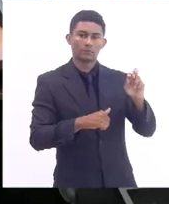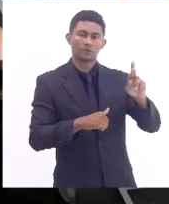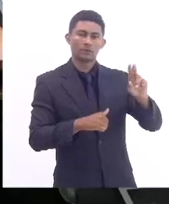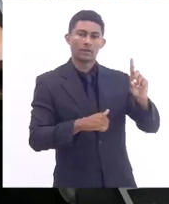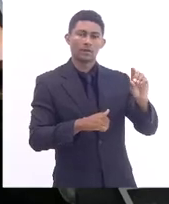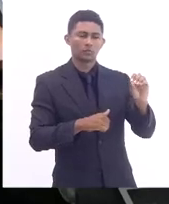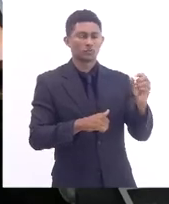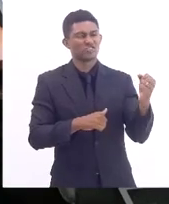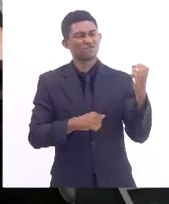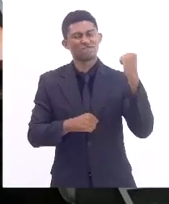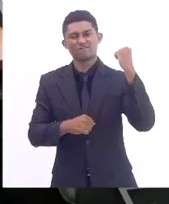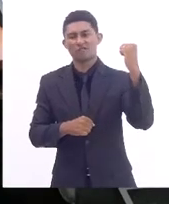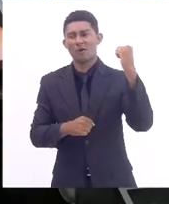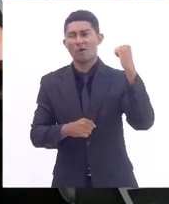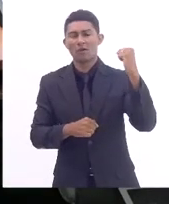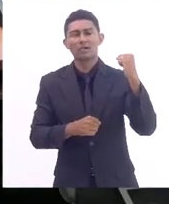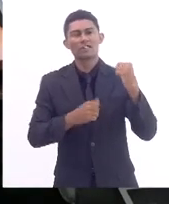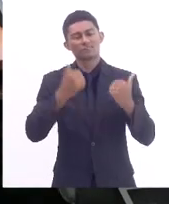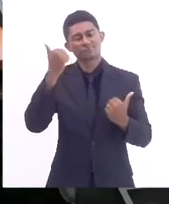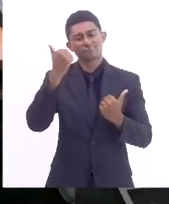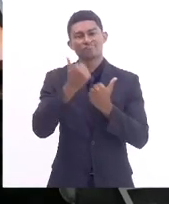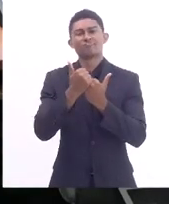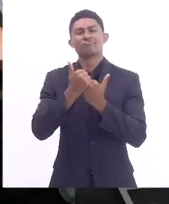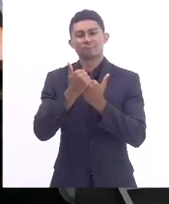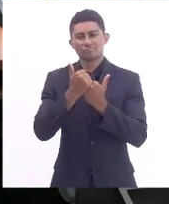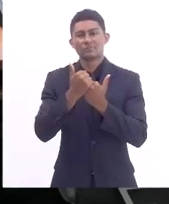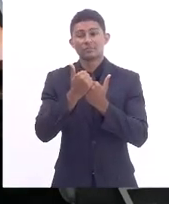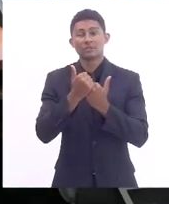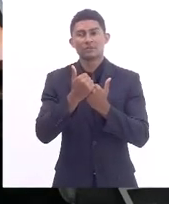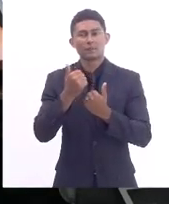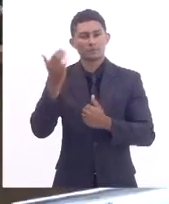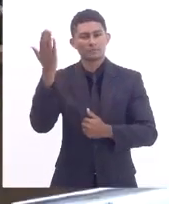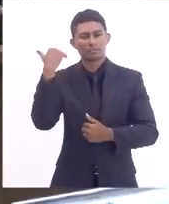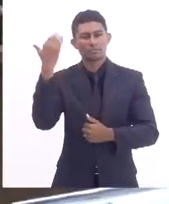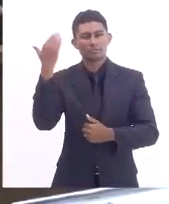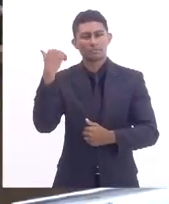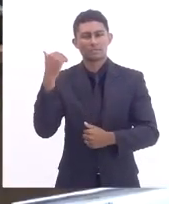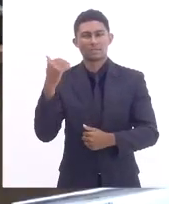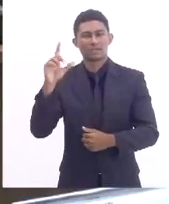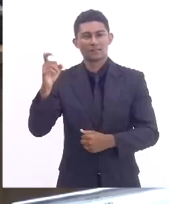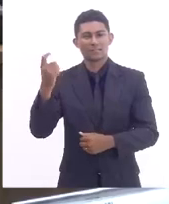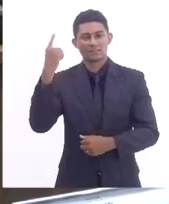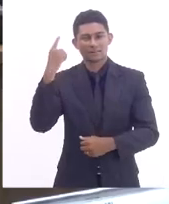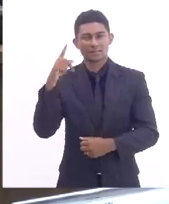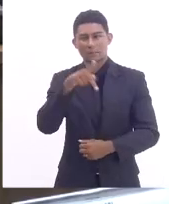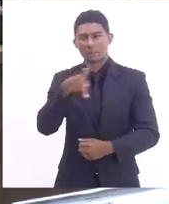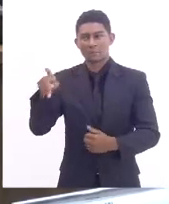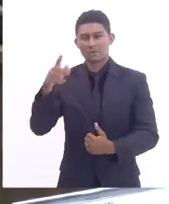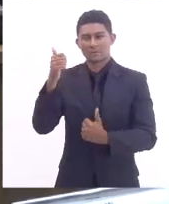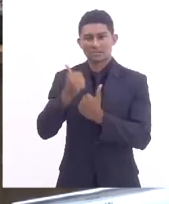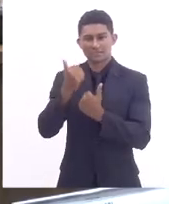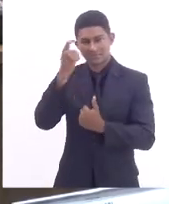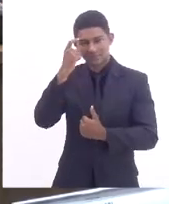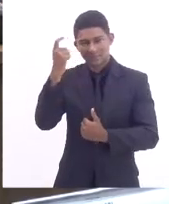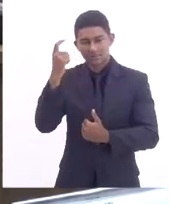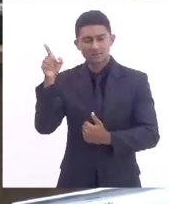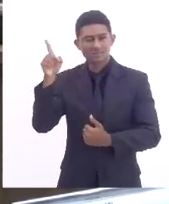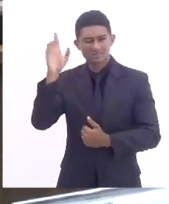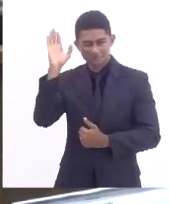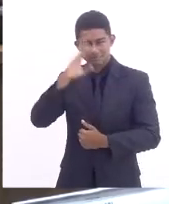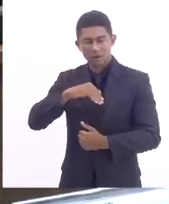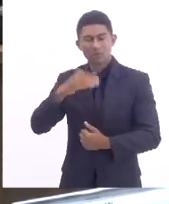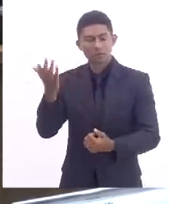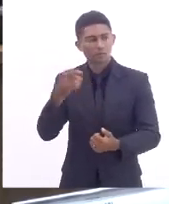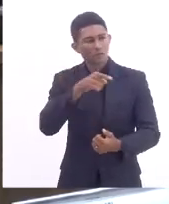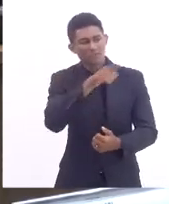cara que braço forte que defendeu a gente desde a época daquele Canario daquele antigo vice-presidente então Leonardo tem todo